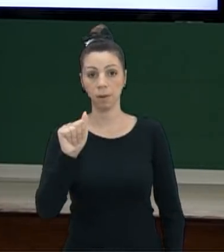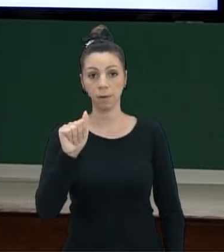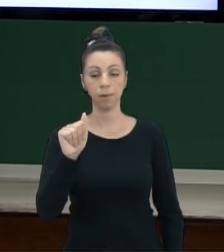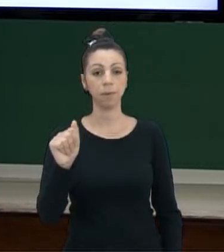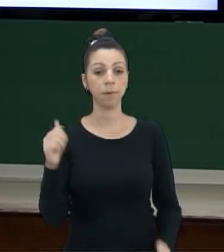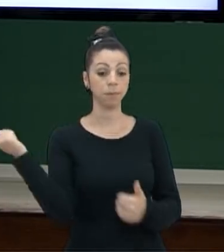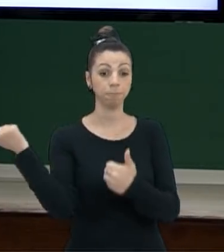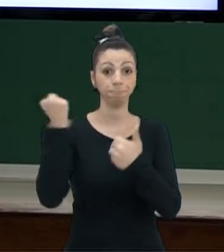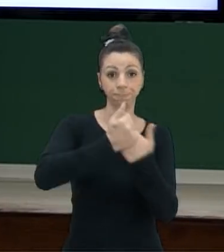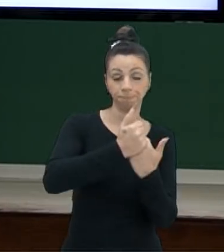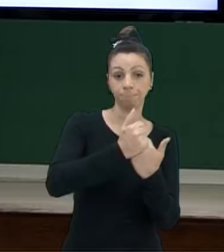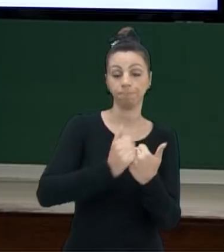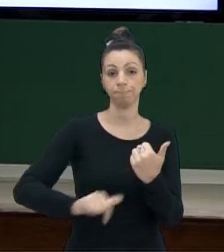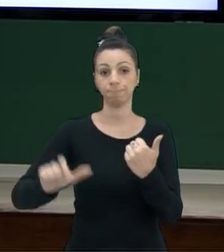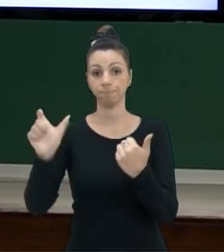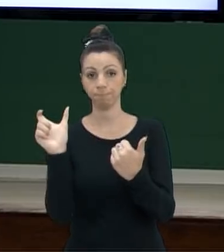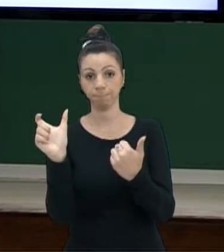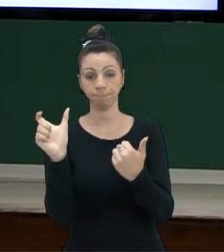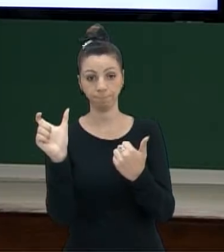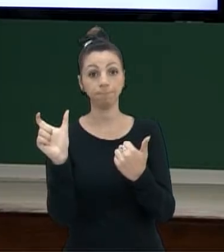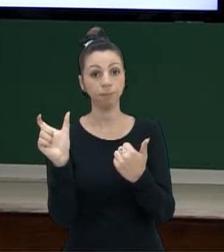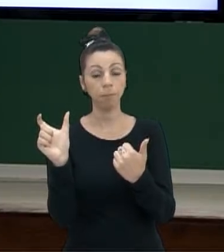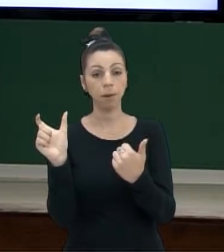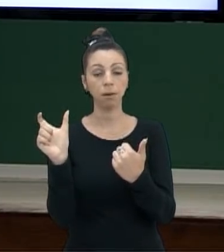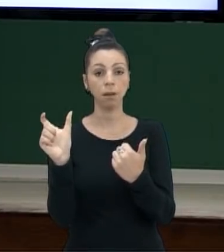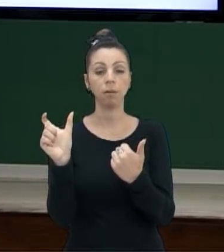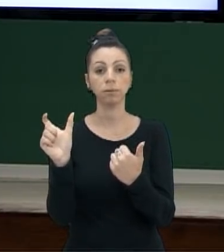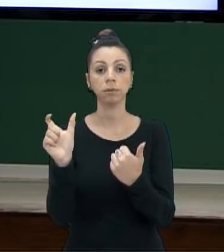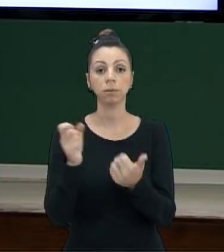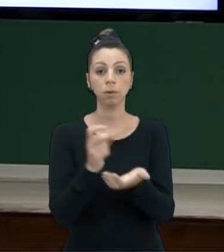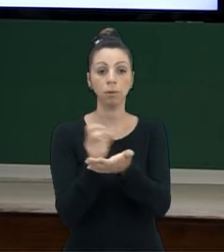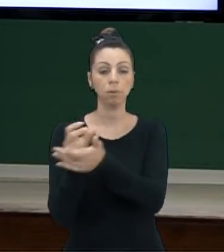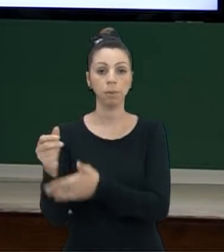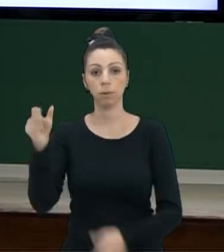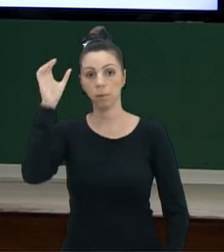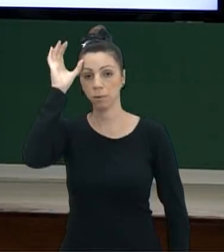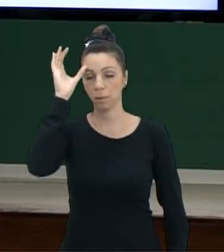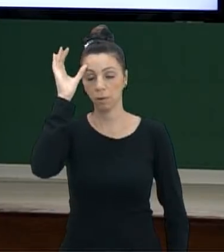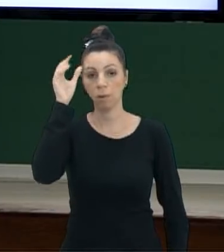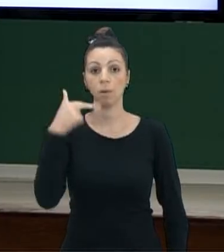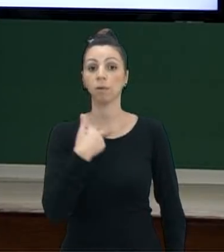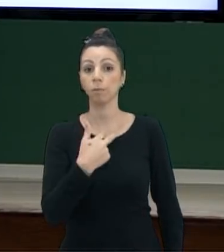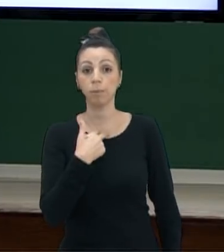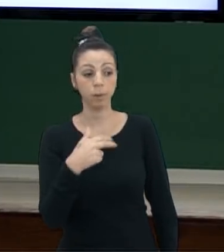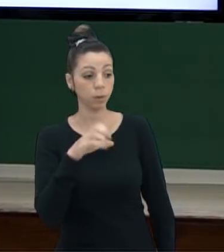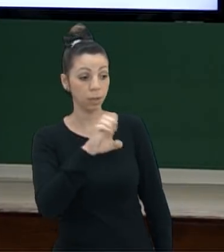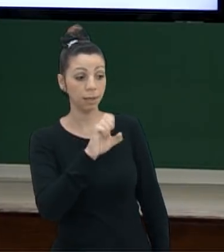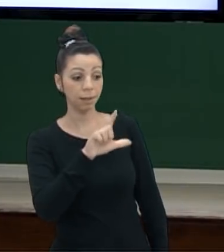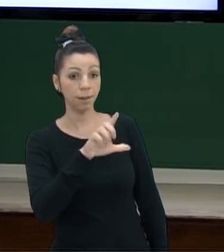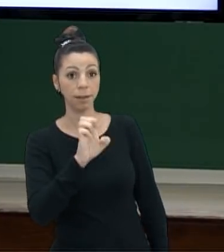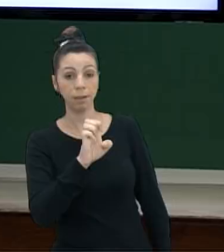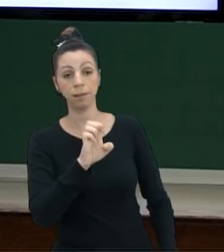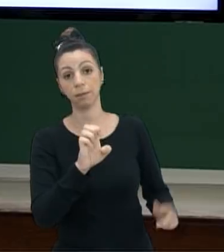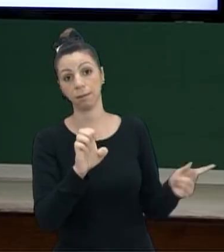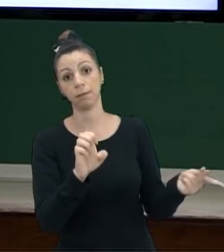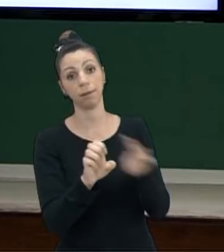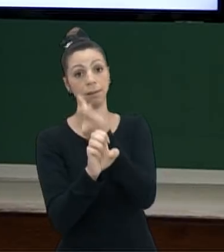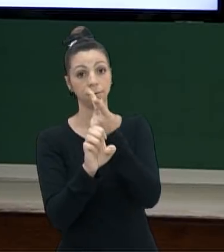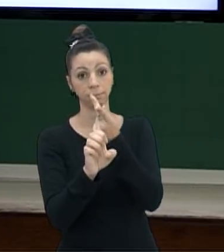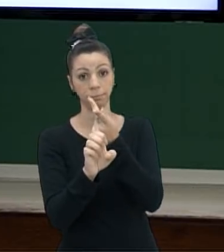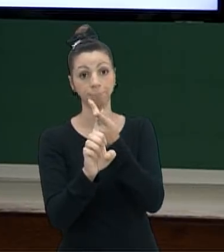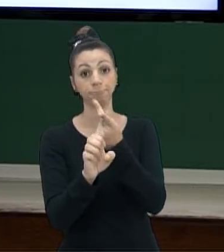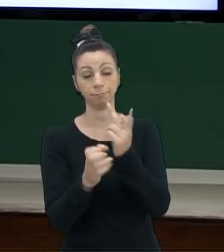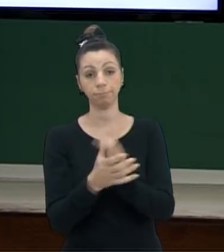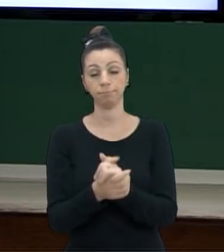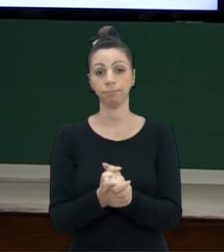precisar substituir a palavra consumo consciente. Não pode ser ele, porque eu vou estar falando, eu vou ser o